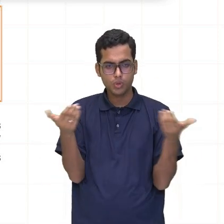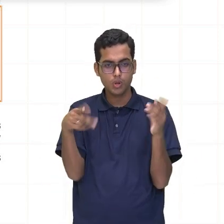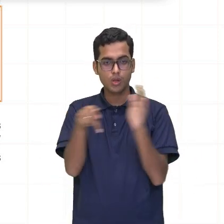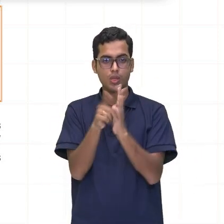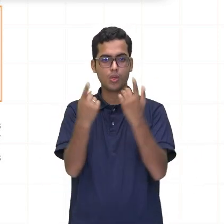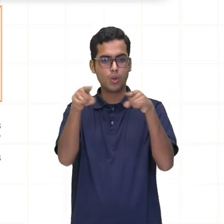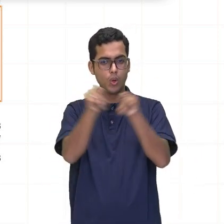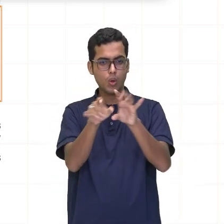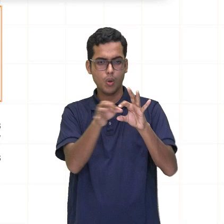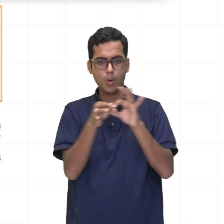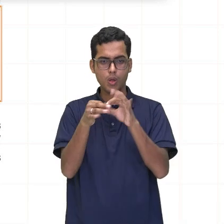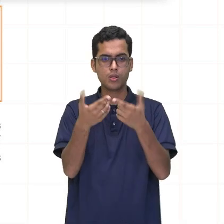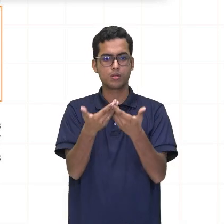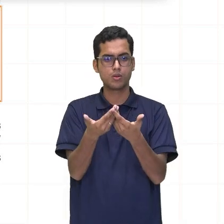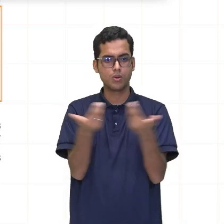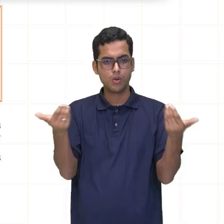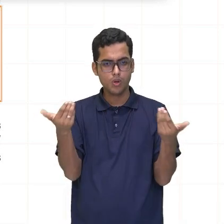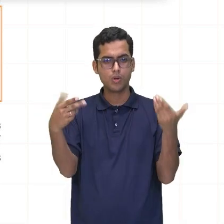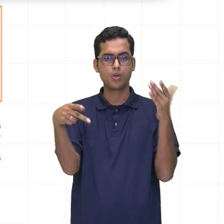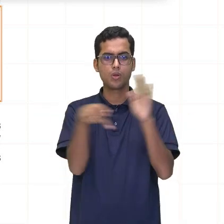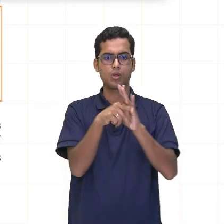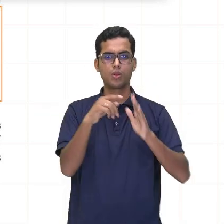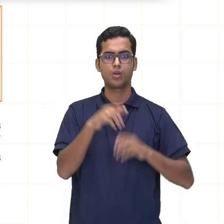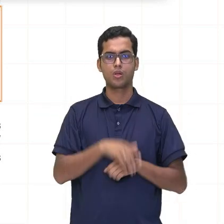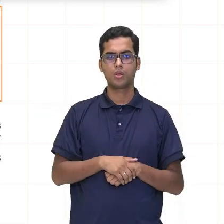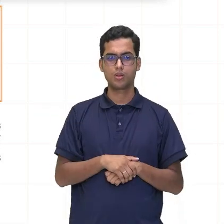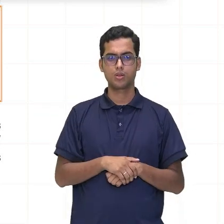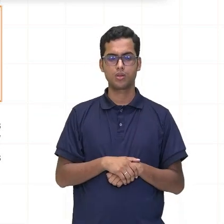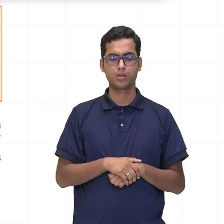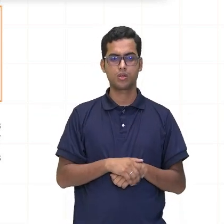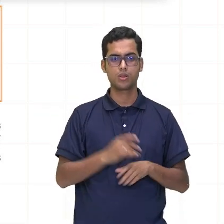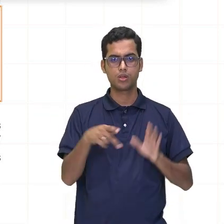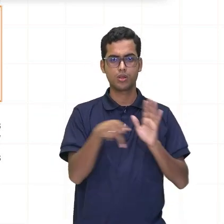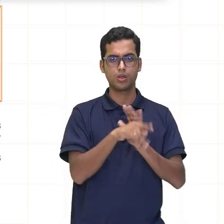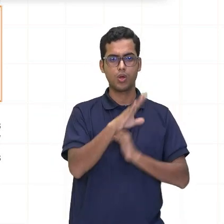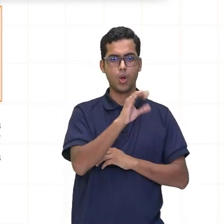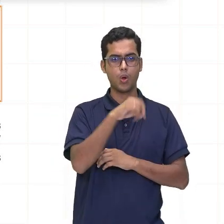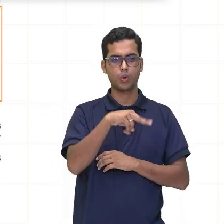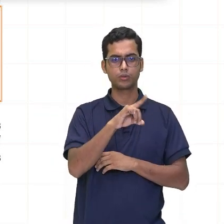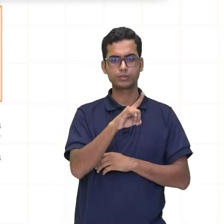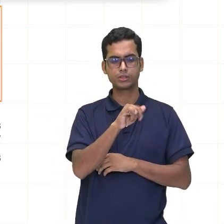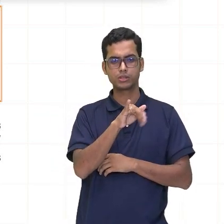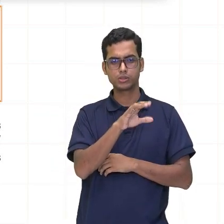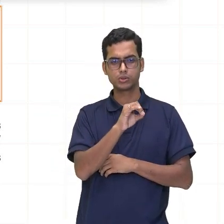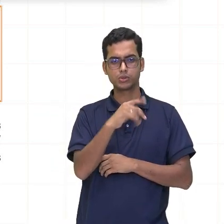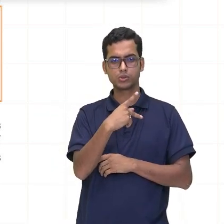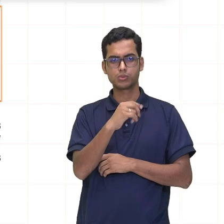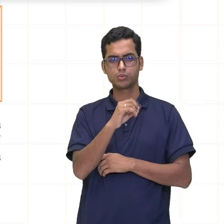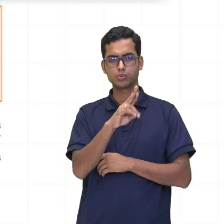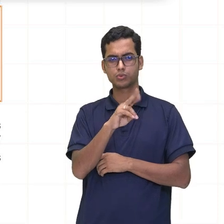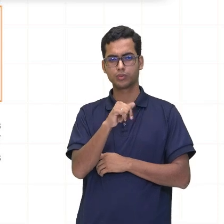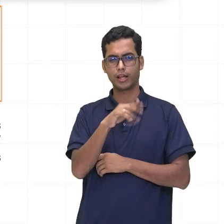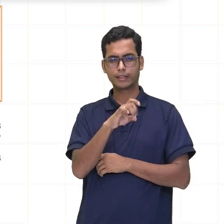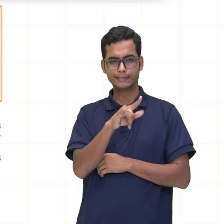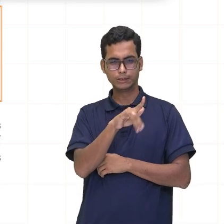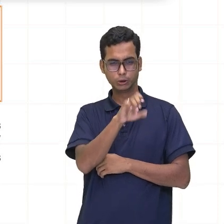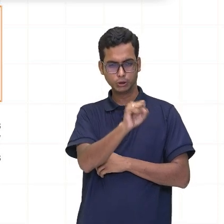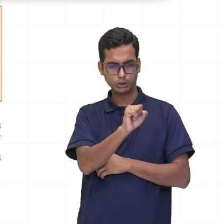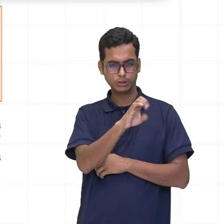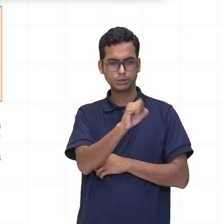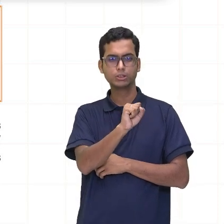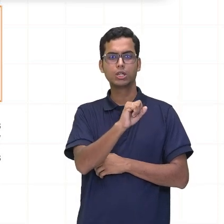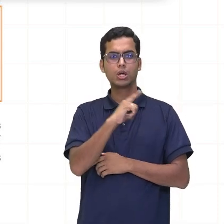e ele declarou a independência do condado portucalense. E esse processo de